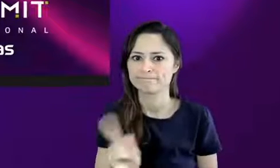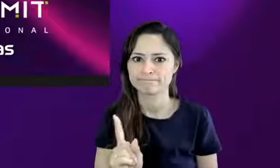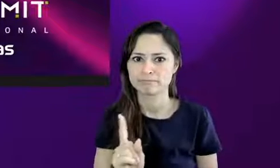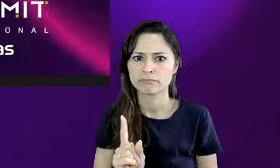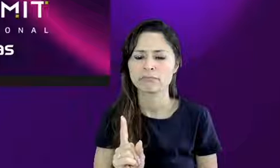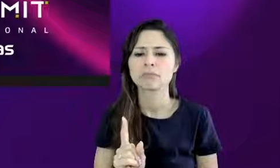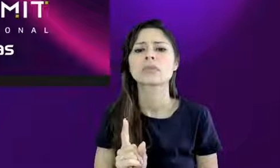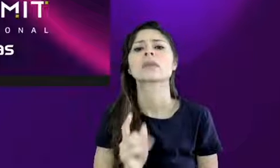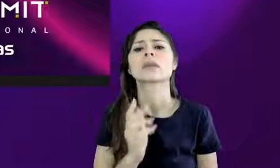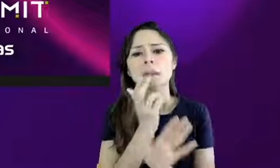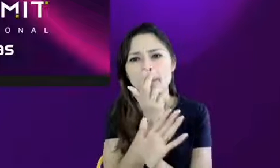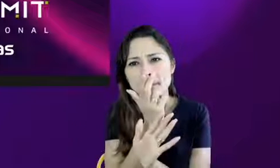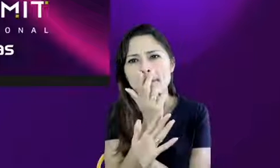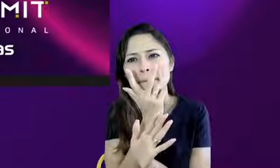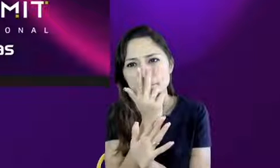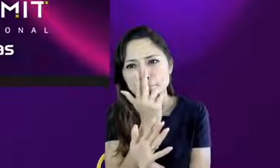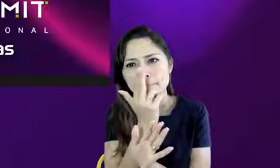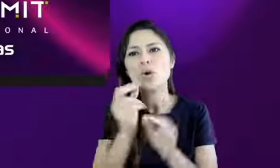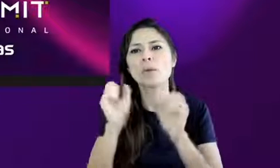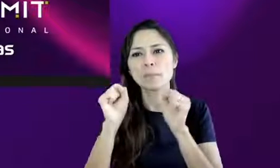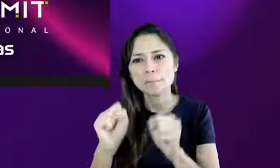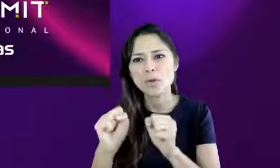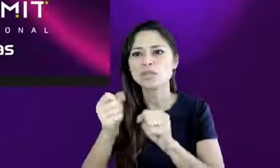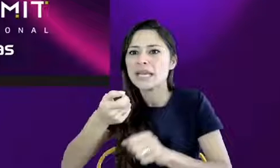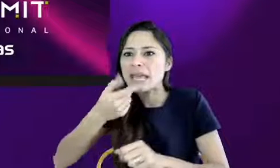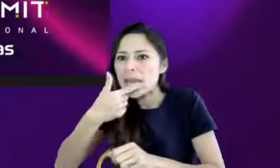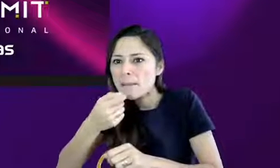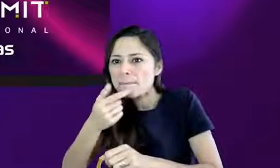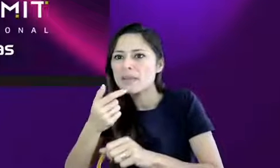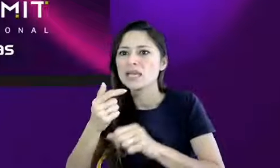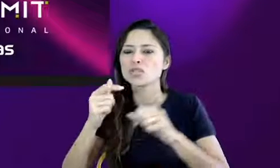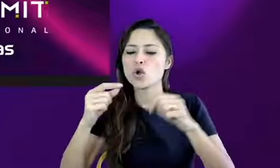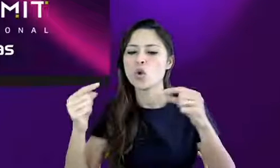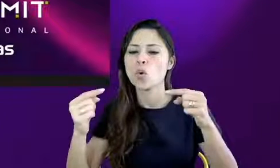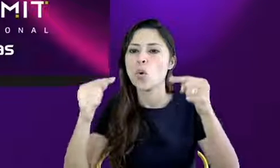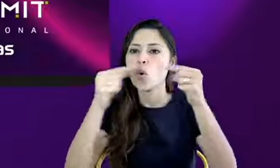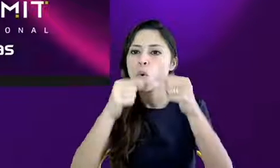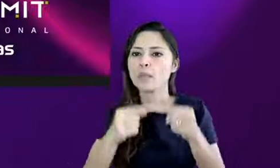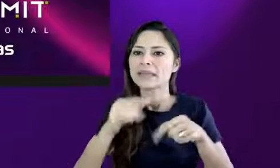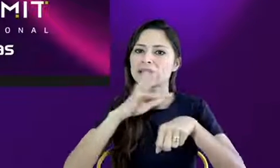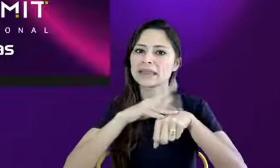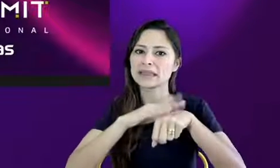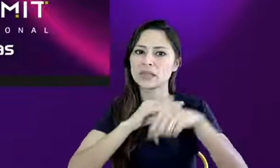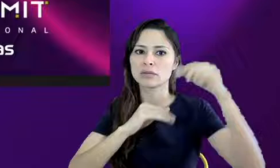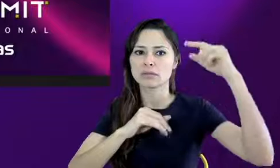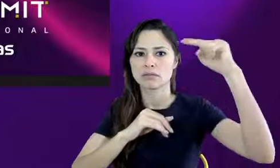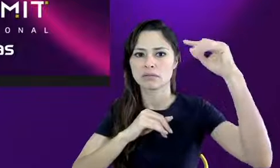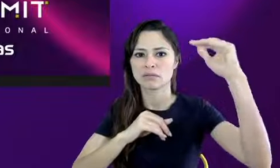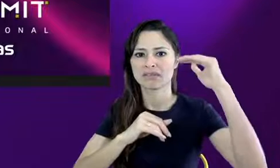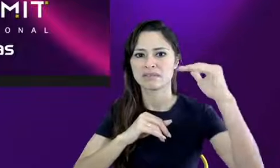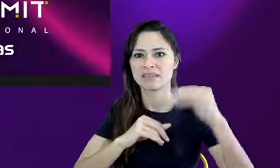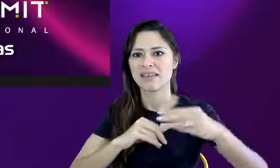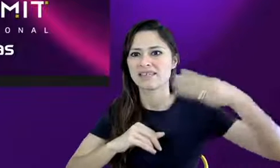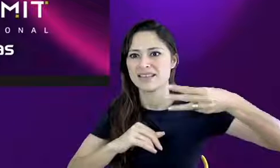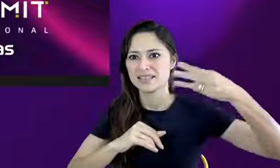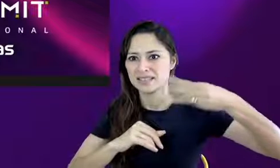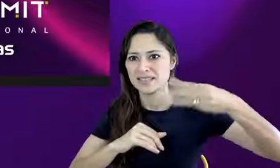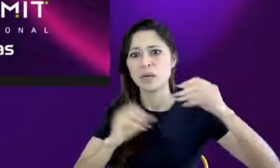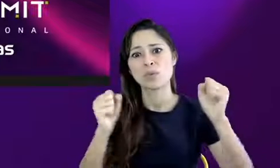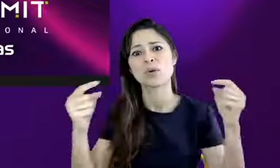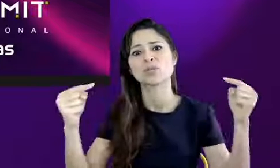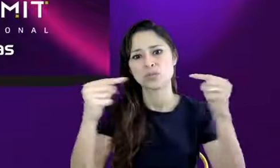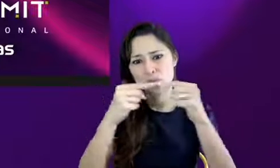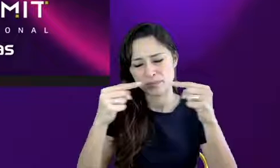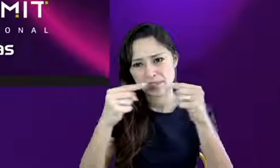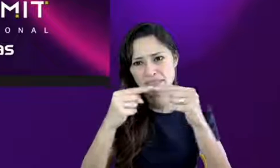ação para o pioderma gangrenoso, o eritema nodoso, a estomatite aftosa, e os melhores dados que nós temos talvez sejam de uveíte, com uma